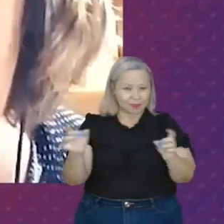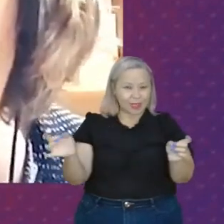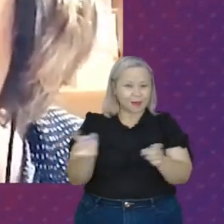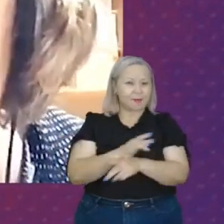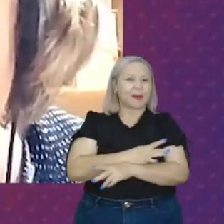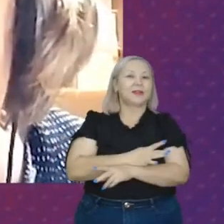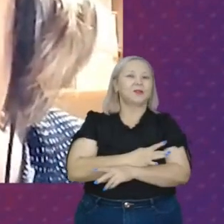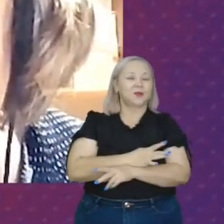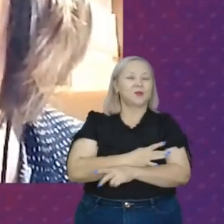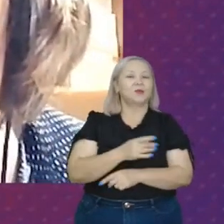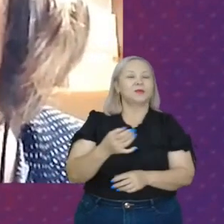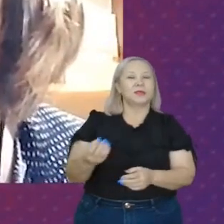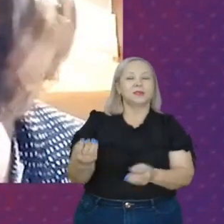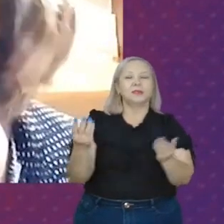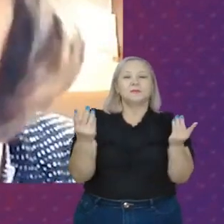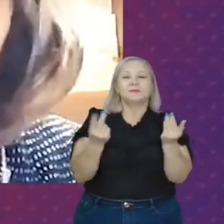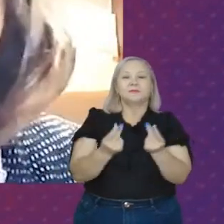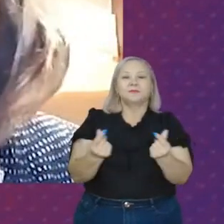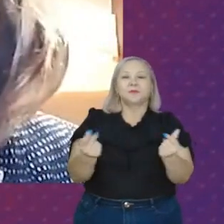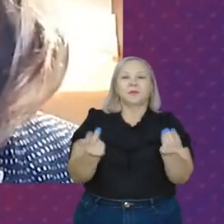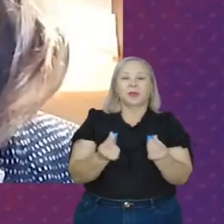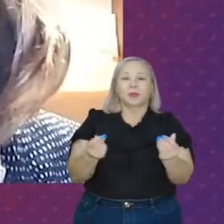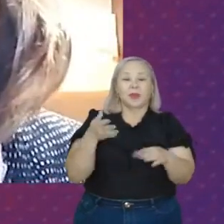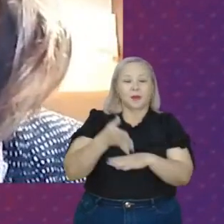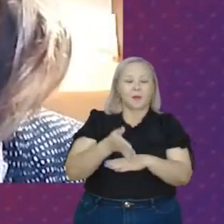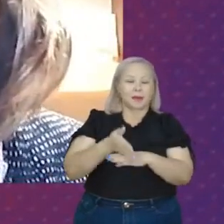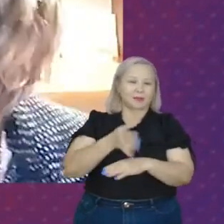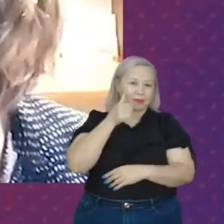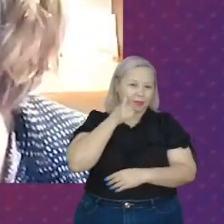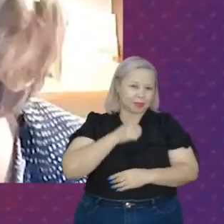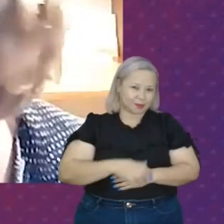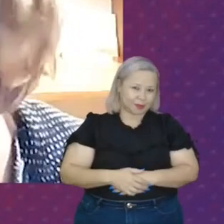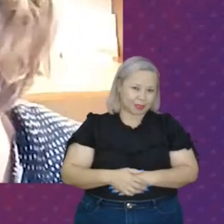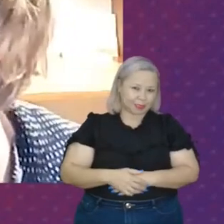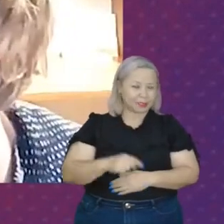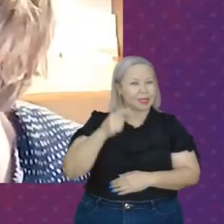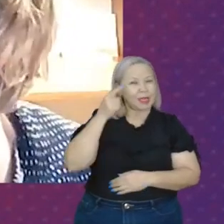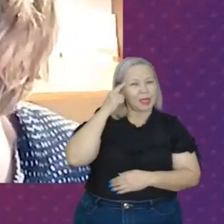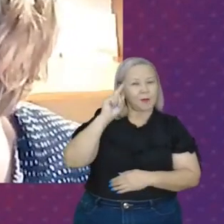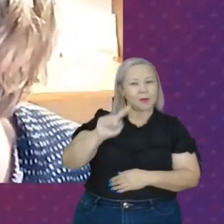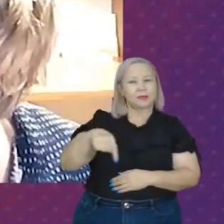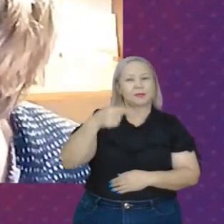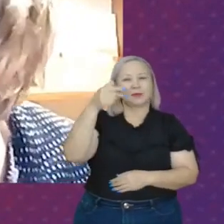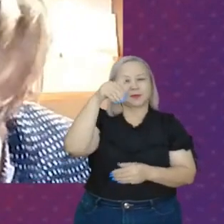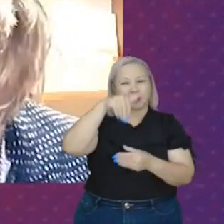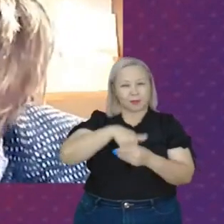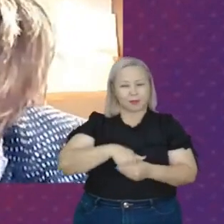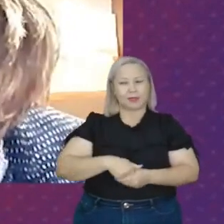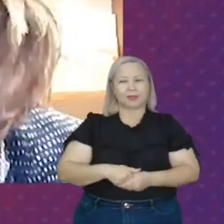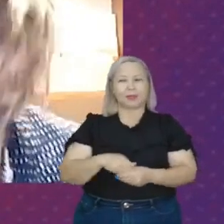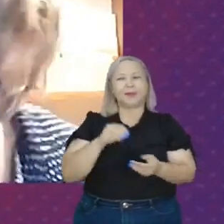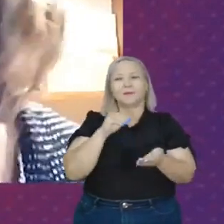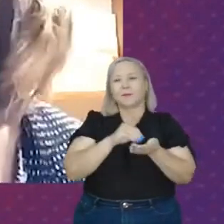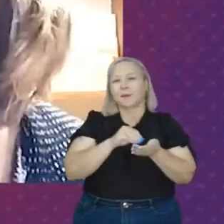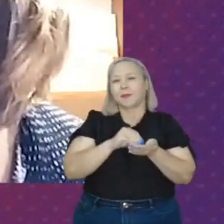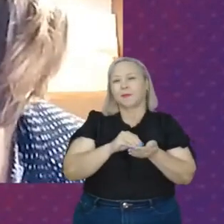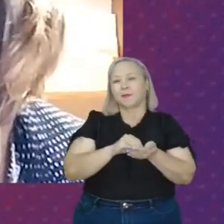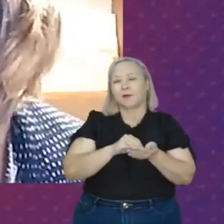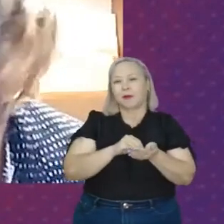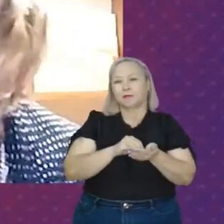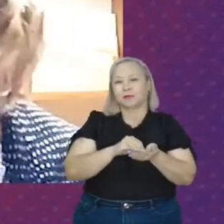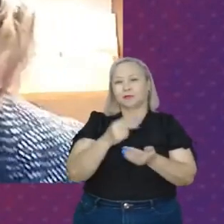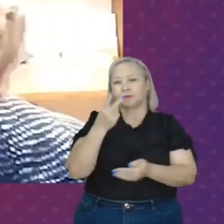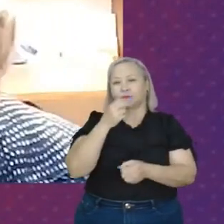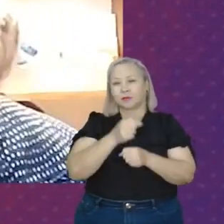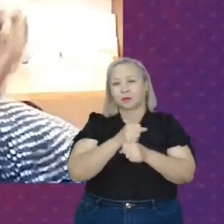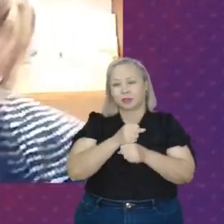plenitude da sua essência com a participação das mulheres. Eu penso que nessas próximas eleições faltam 2 anos para